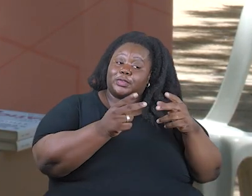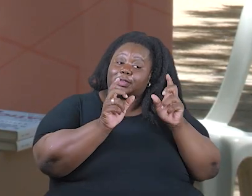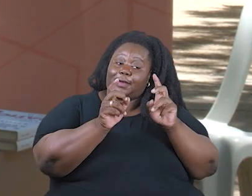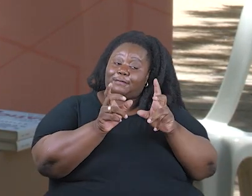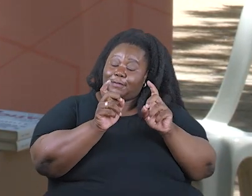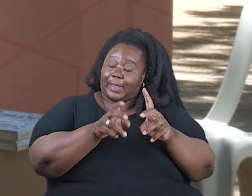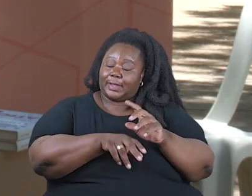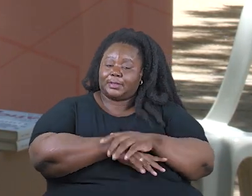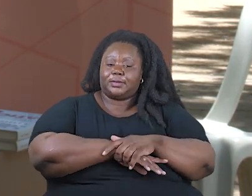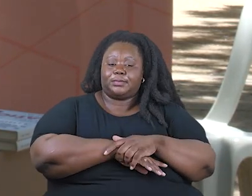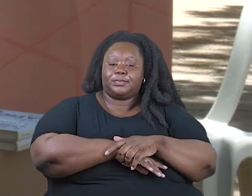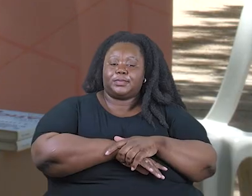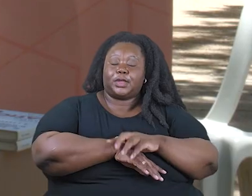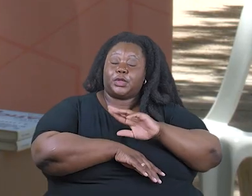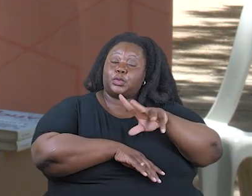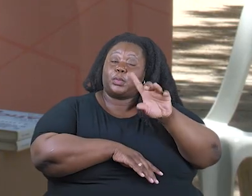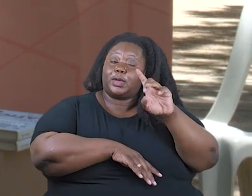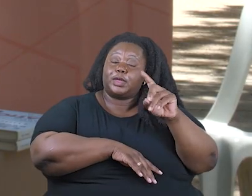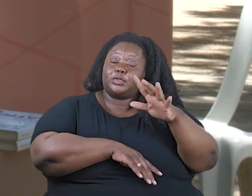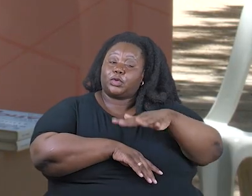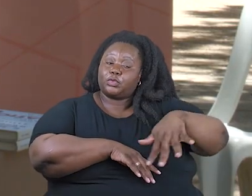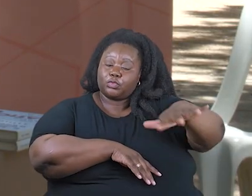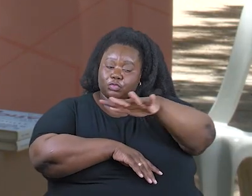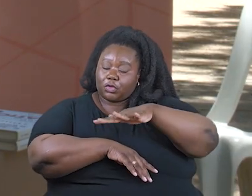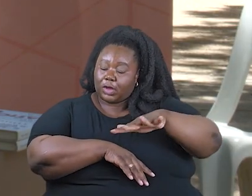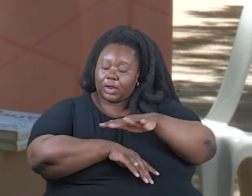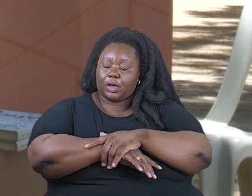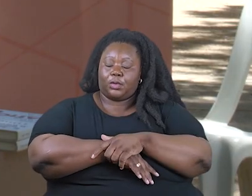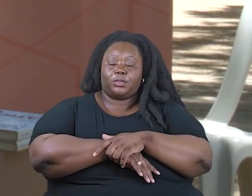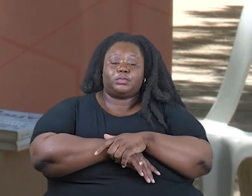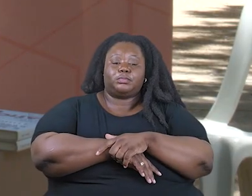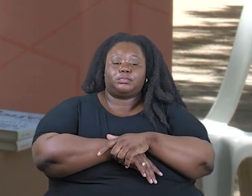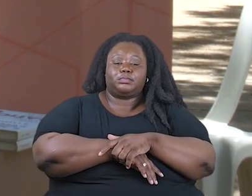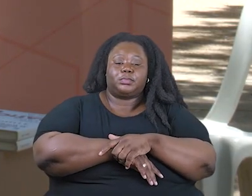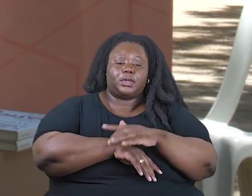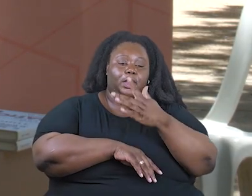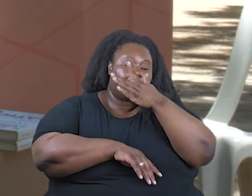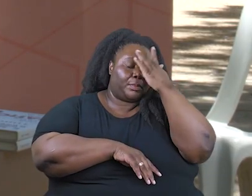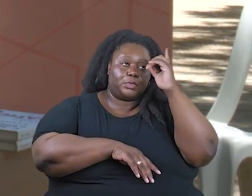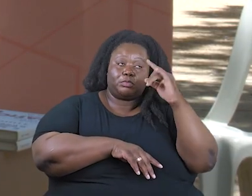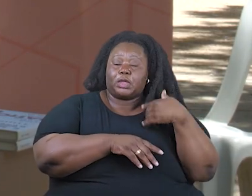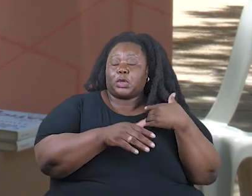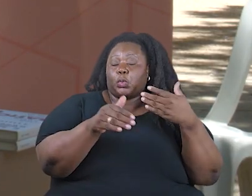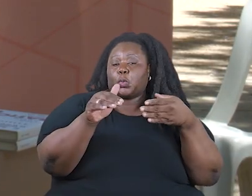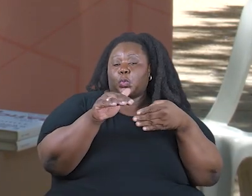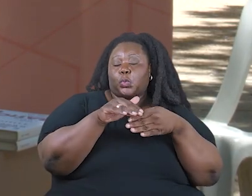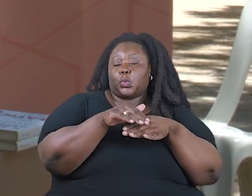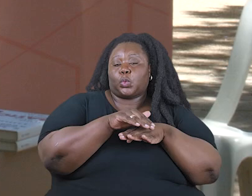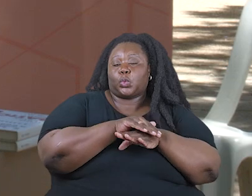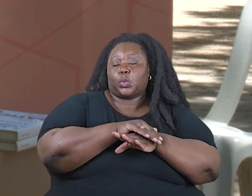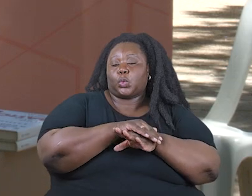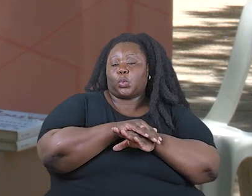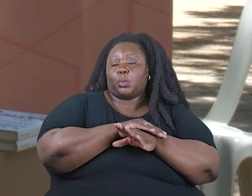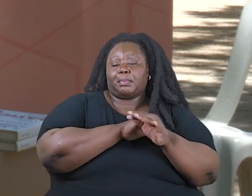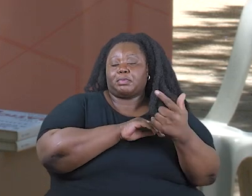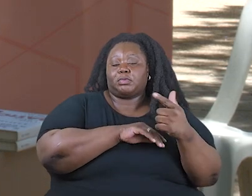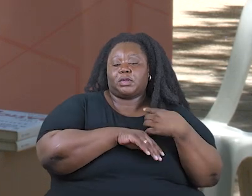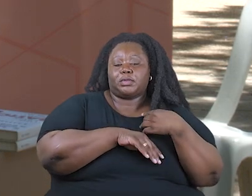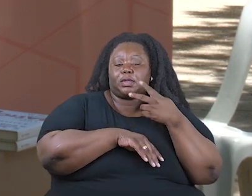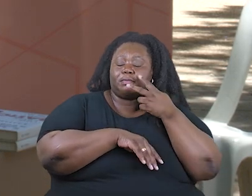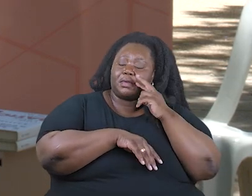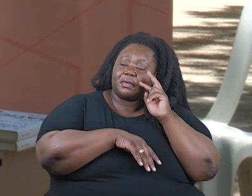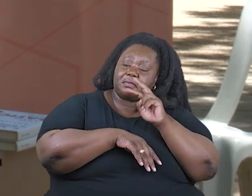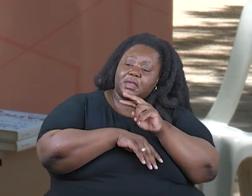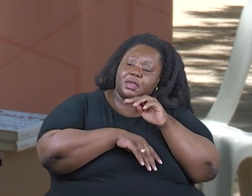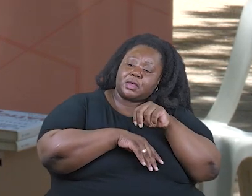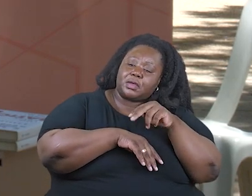mercado. Não é nem só do mercado de arte, mas especulação em geral, né? Gente que não costuma investir em arte estava